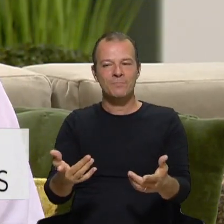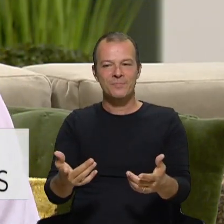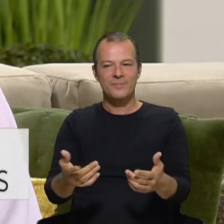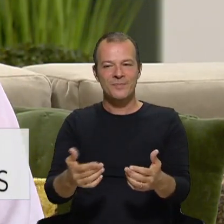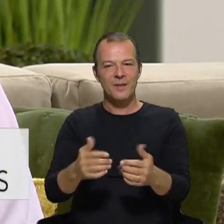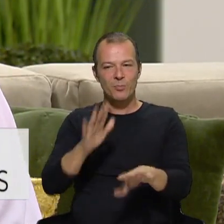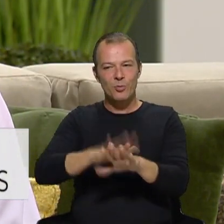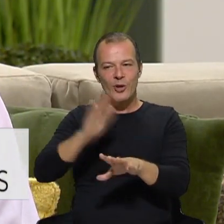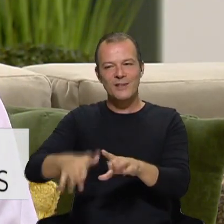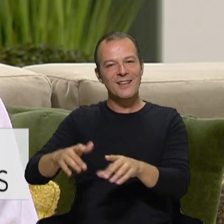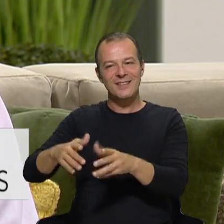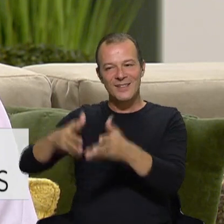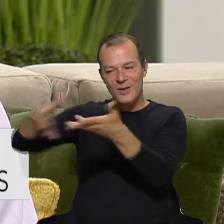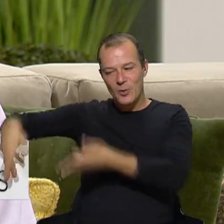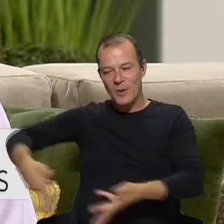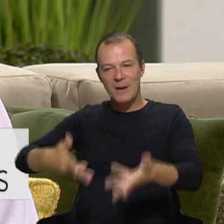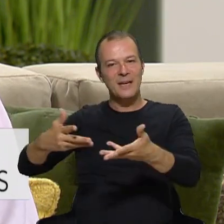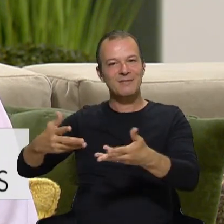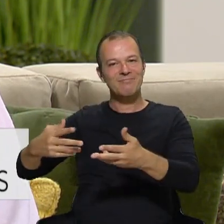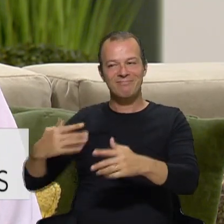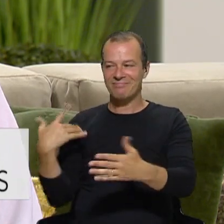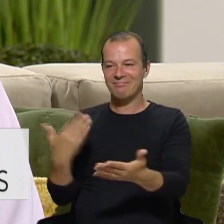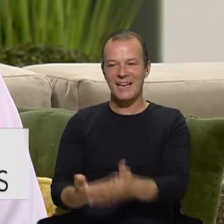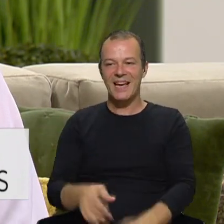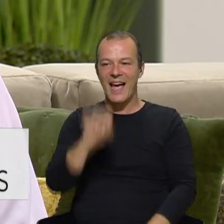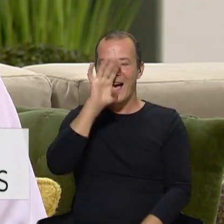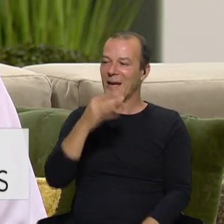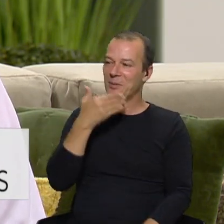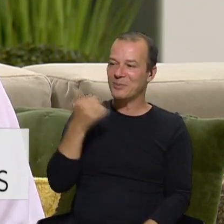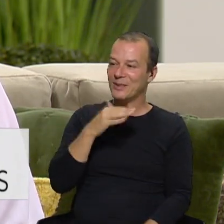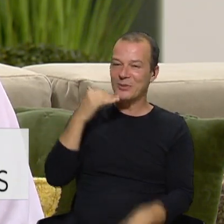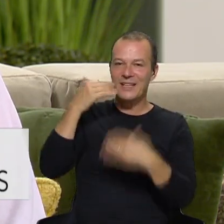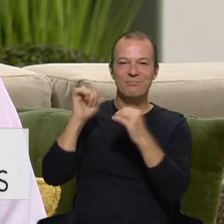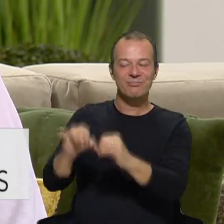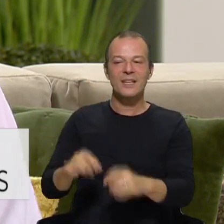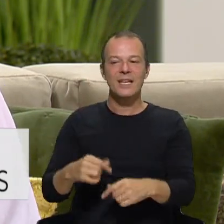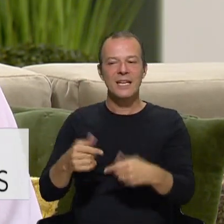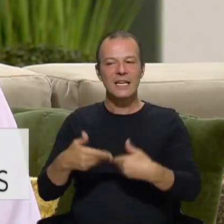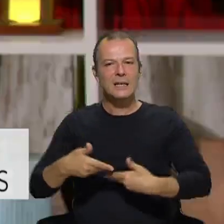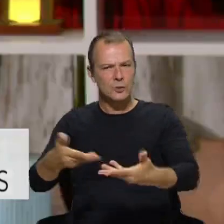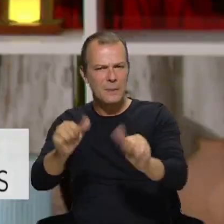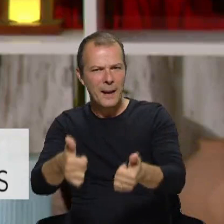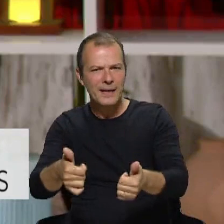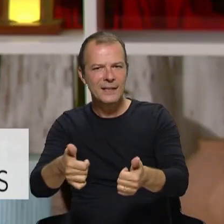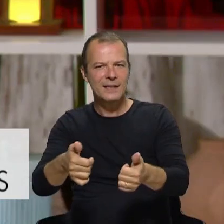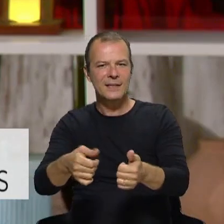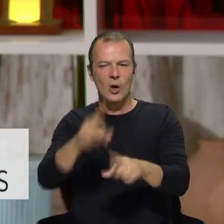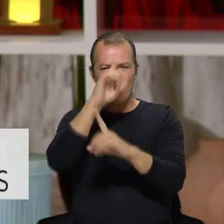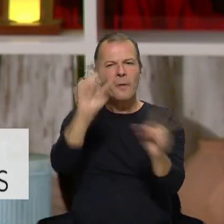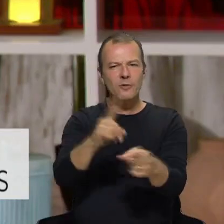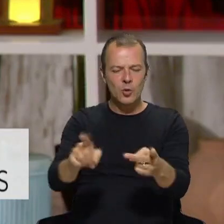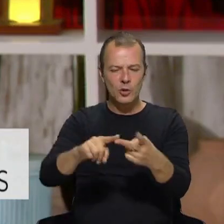por todo o percurso. É tão bonito ver o teu sorriso, Marta, a sério. Olha, e foste muito bem recebida, ou seja, pelos professores, pelos